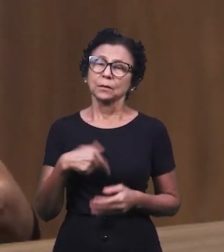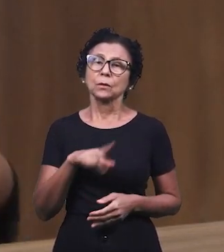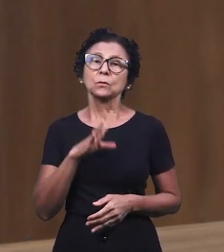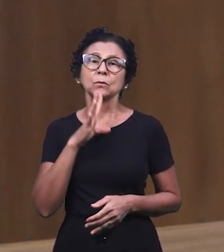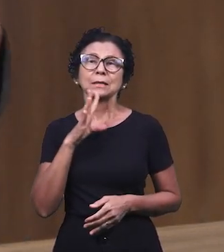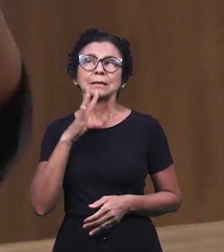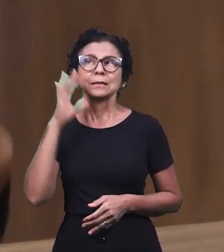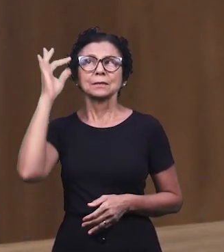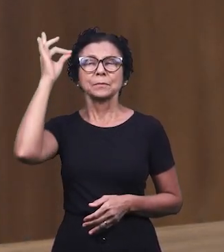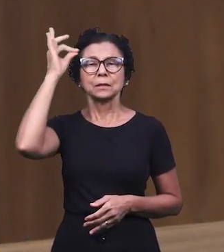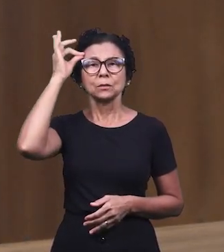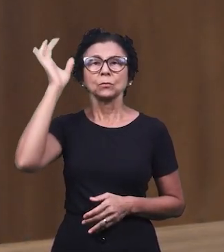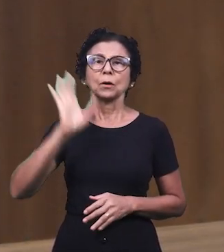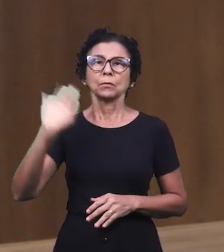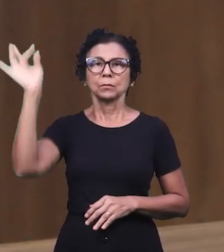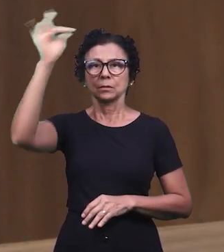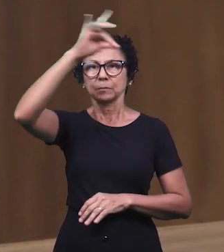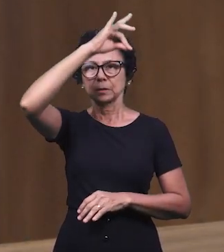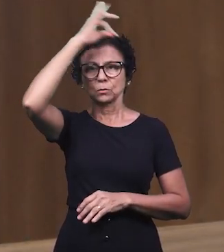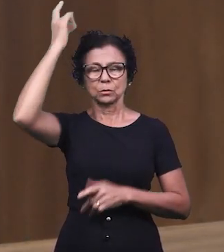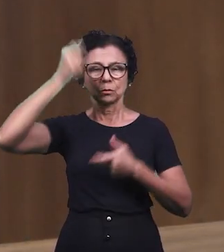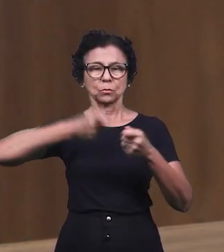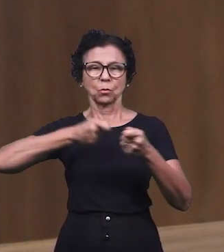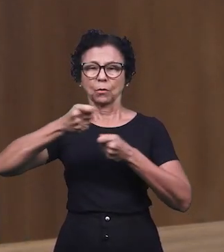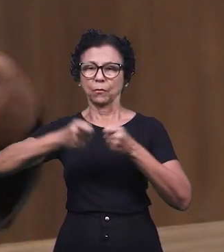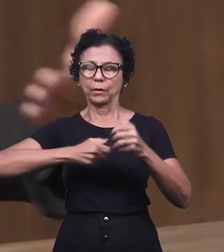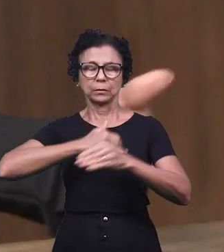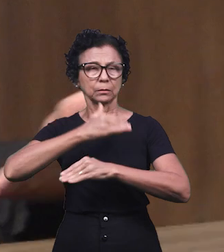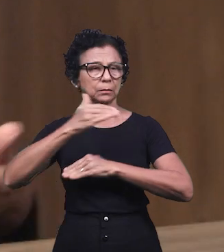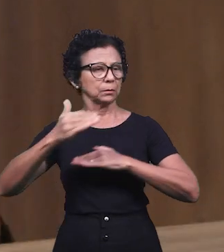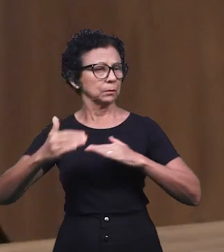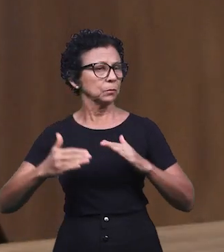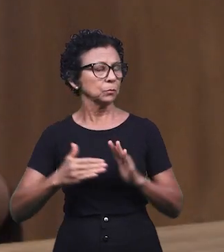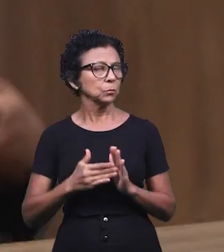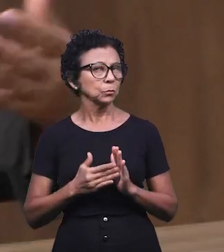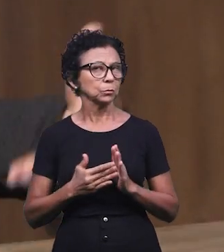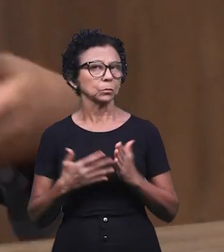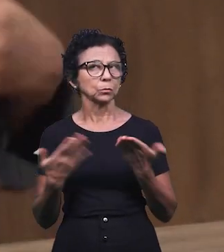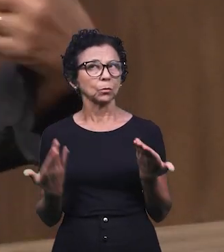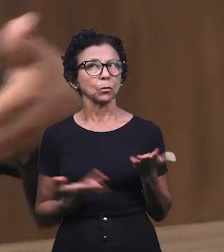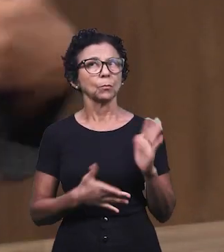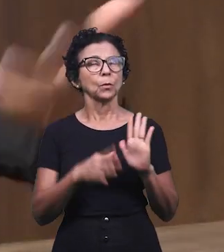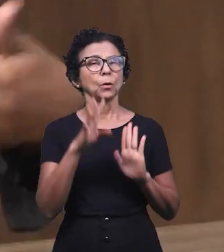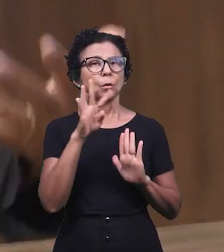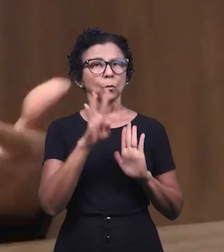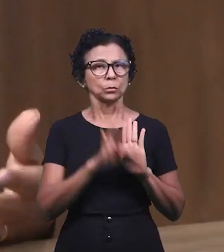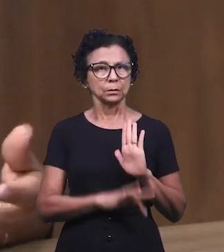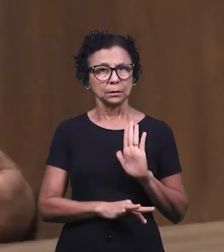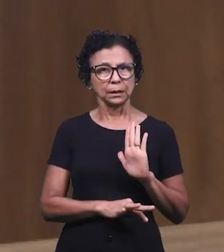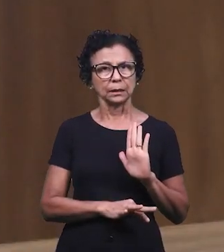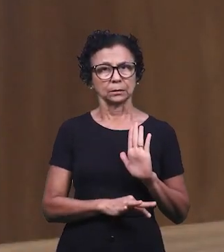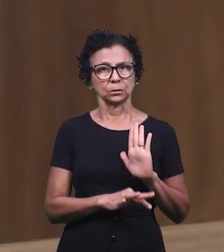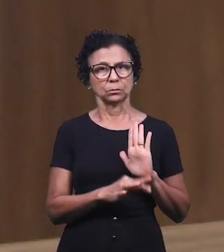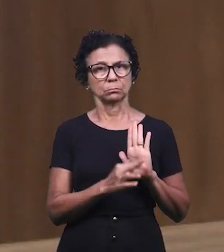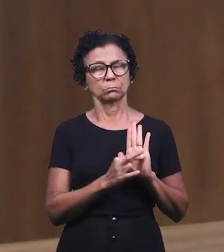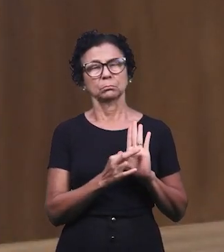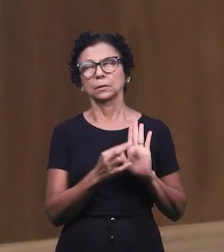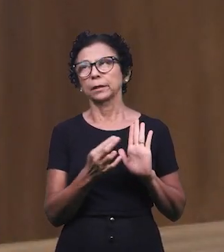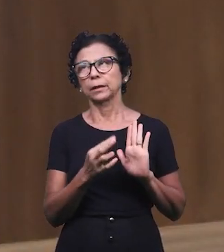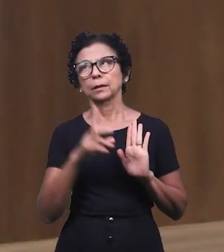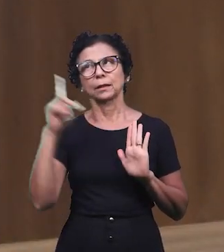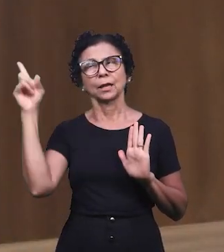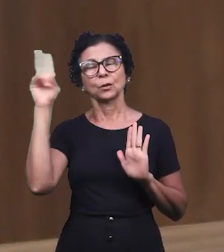Espírito Santo ele está na direção de todas as coisas. Assim como um texto ele fala de diversas formas, né? O Senhor